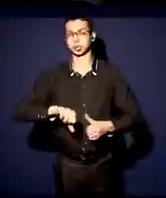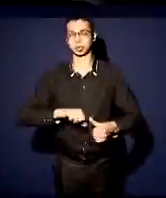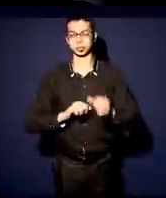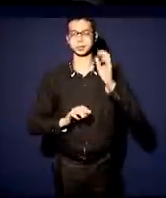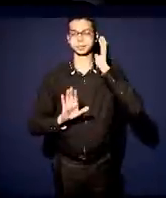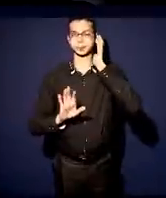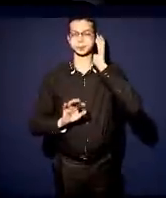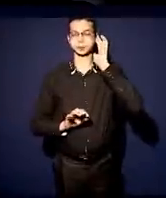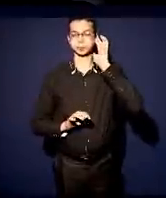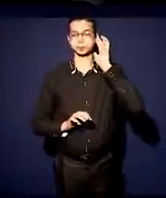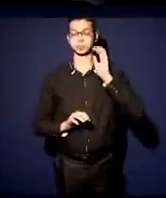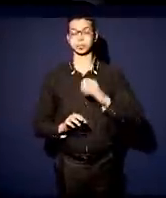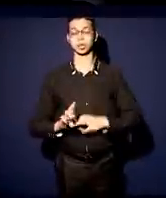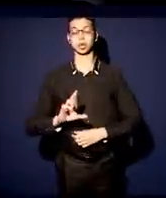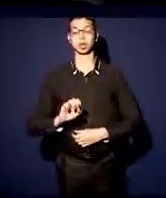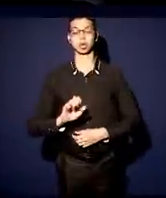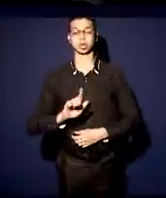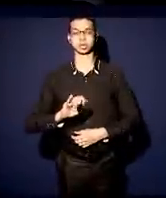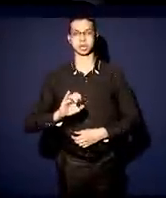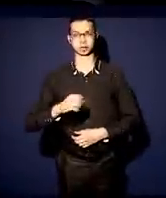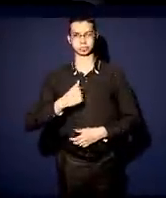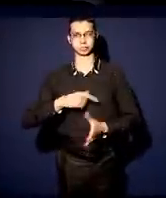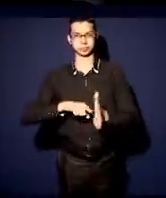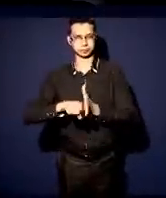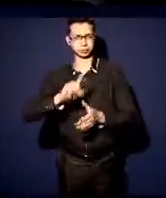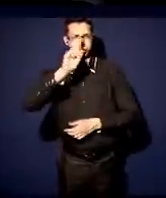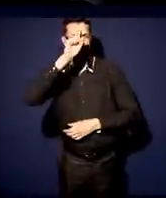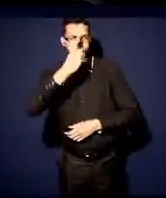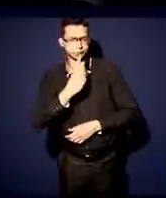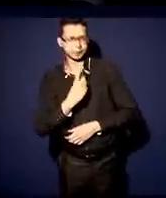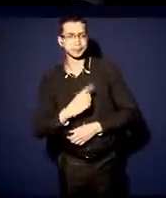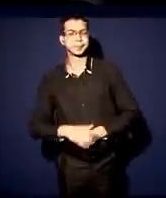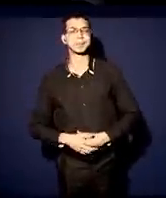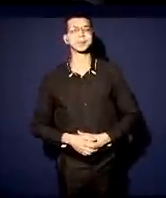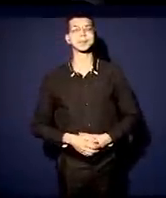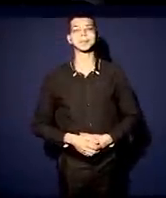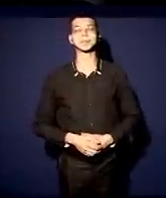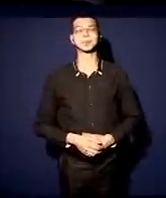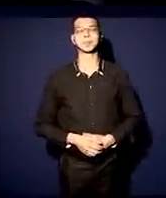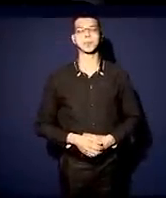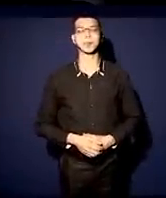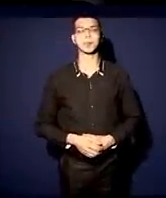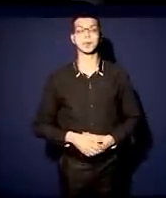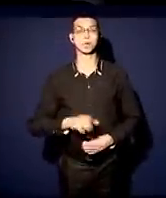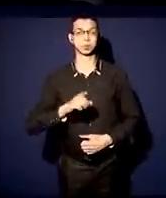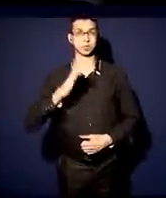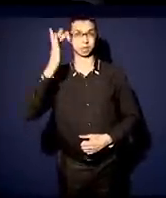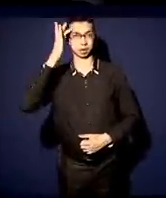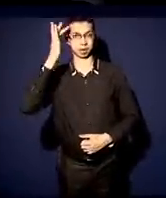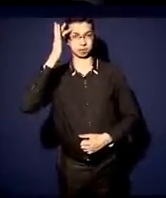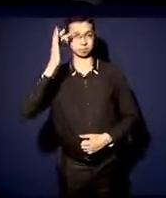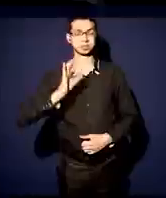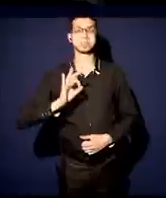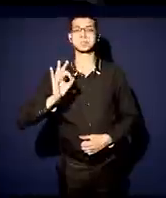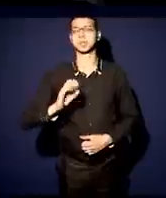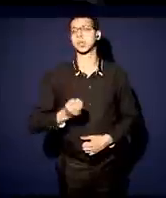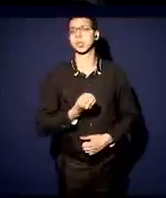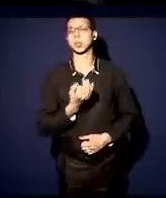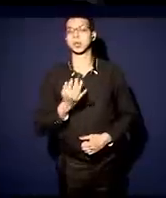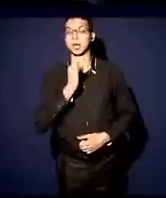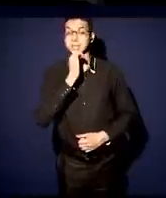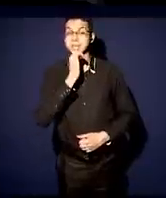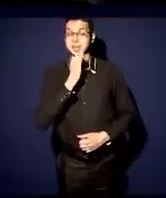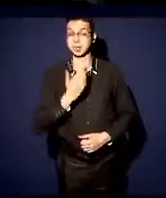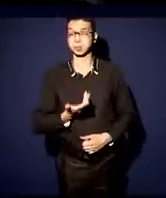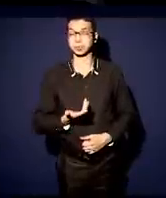tirar a dúvida, qual a possibilidade você acha de acontecer o contrário, de eventualmente